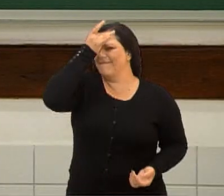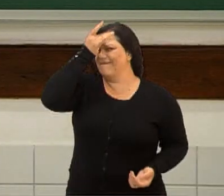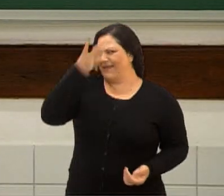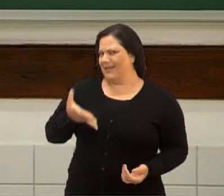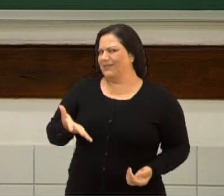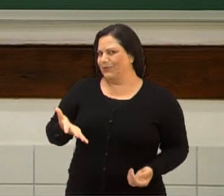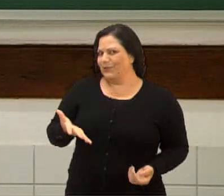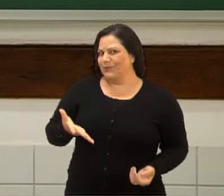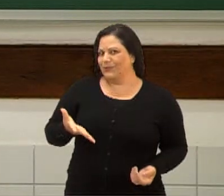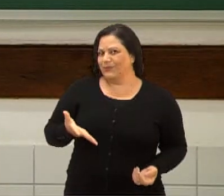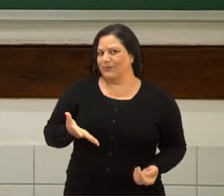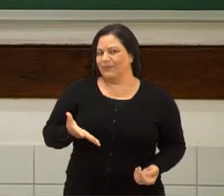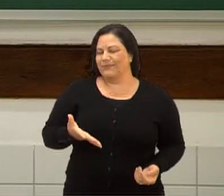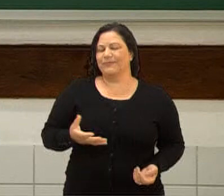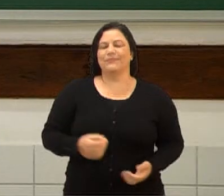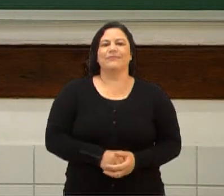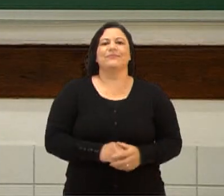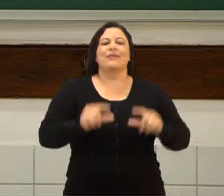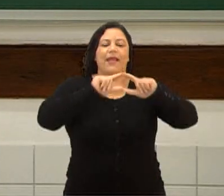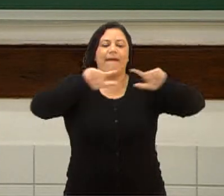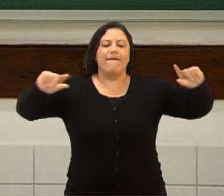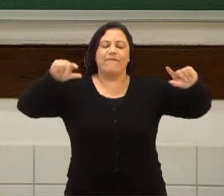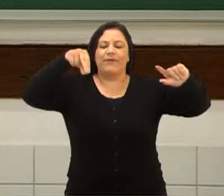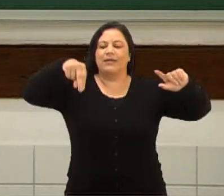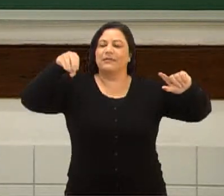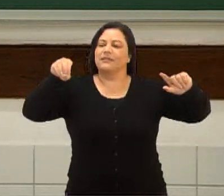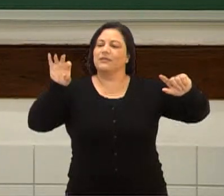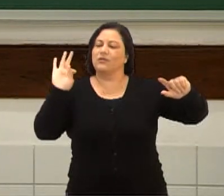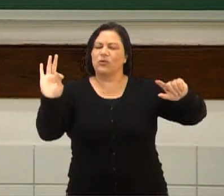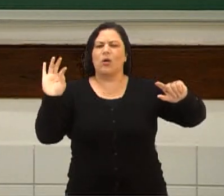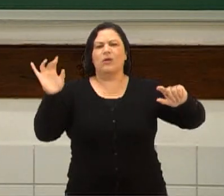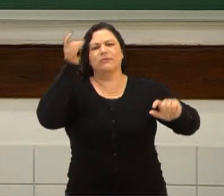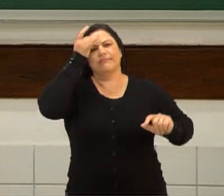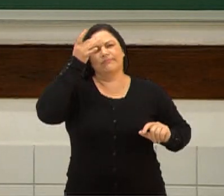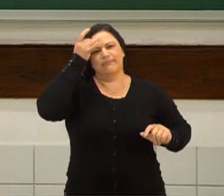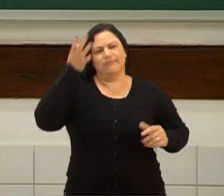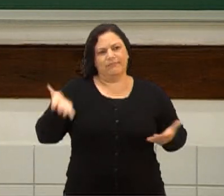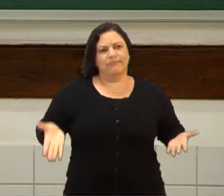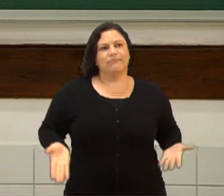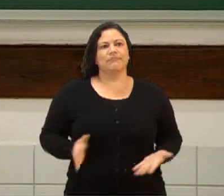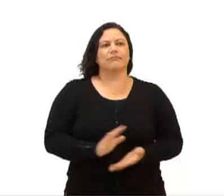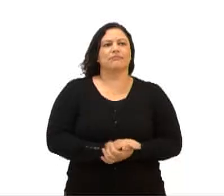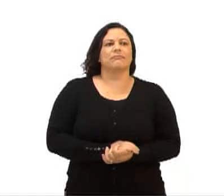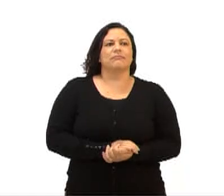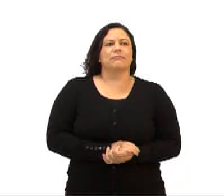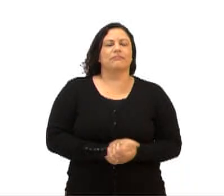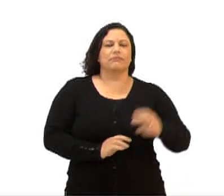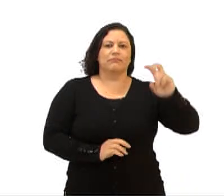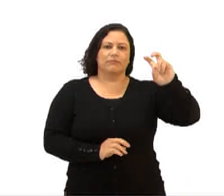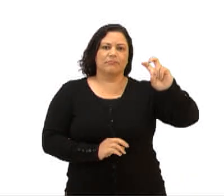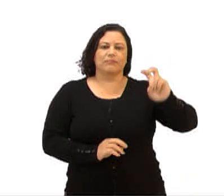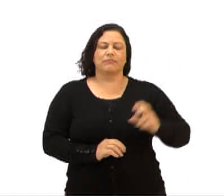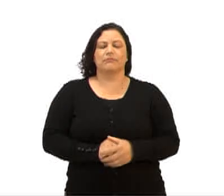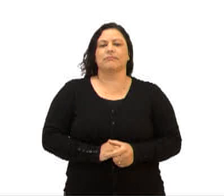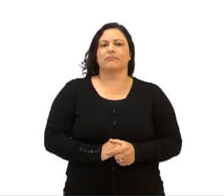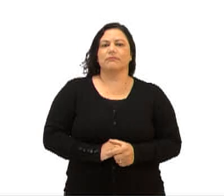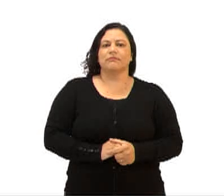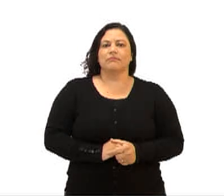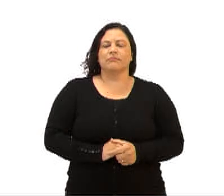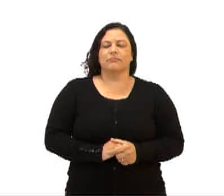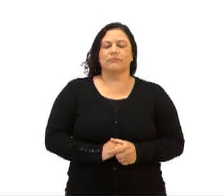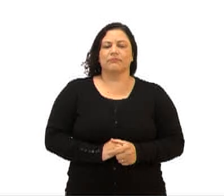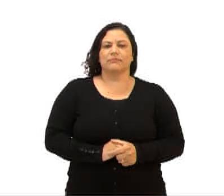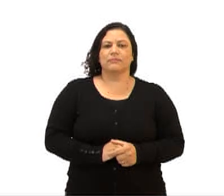A forma negativa é muito tranquila de se fazer, ok? Number 5. Complete the sentence with the